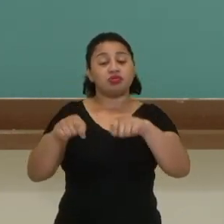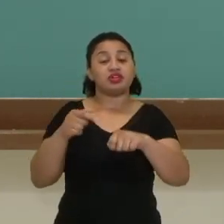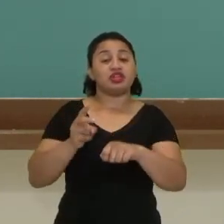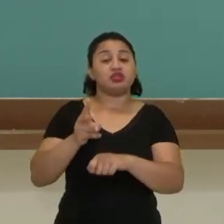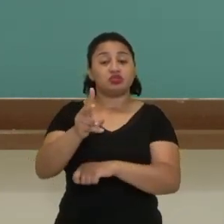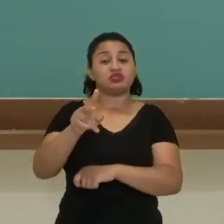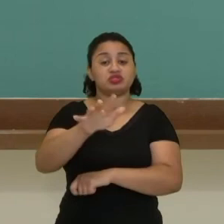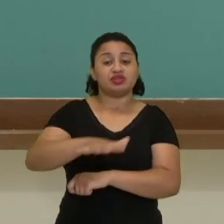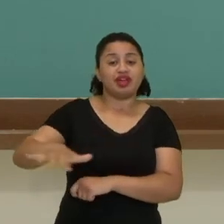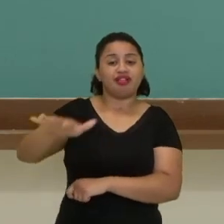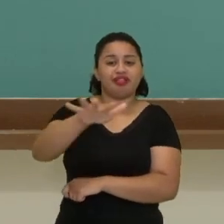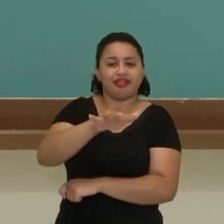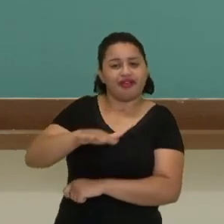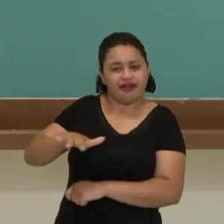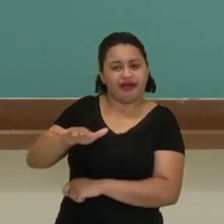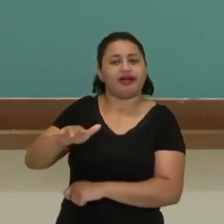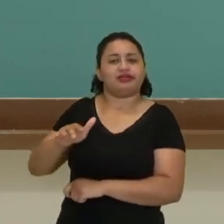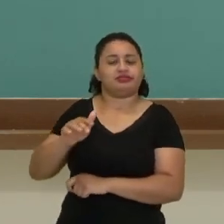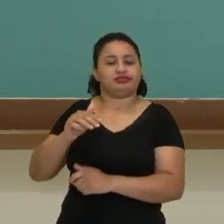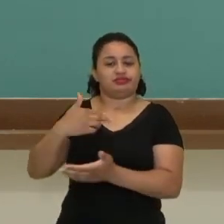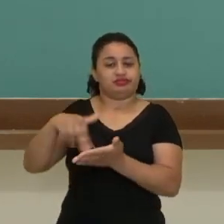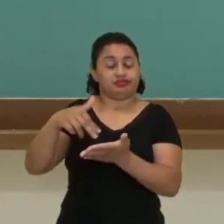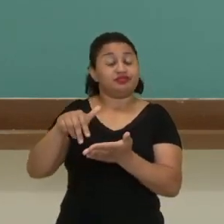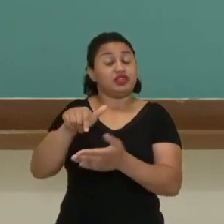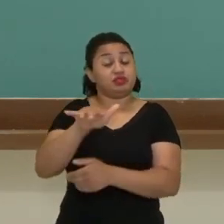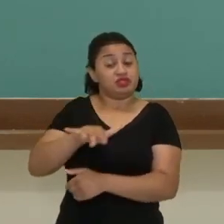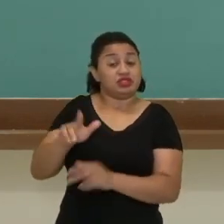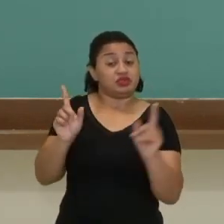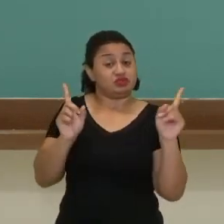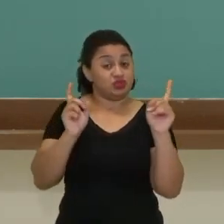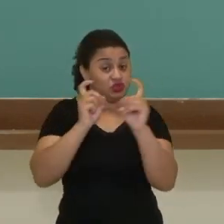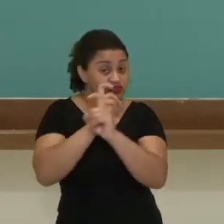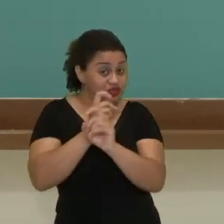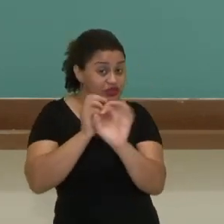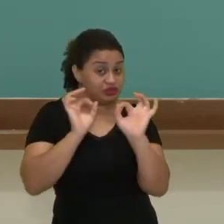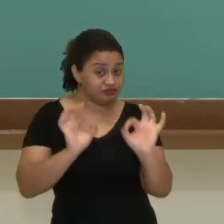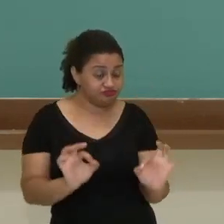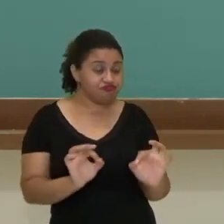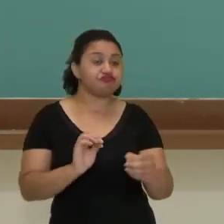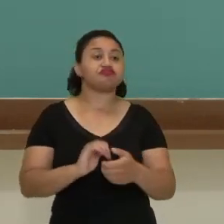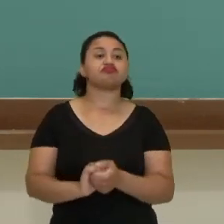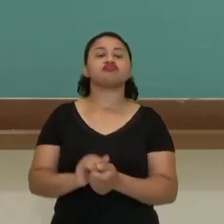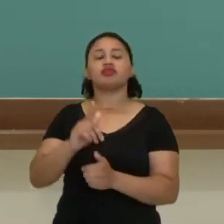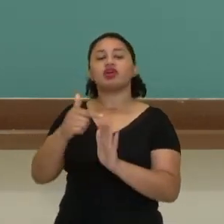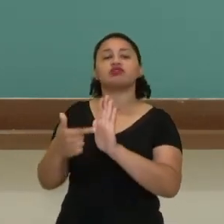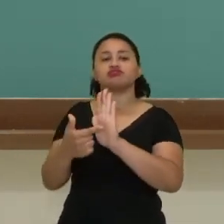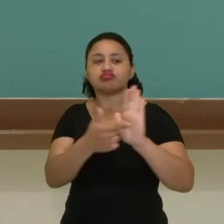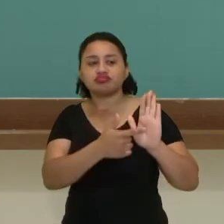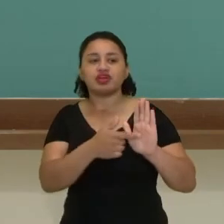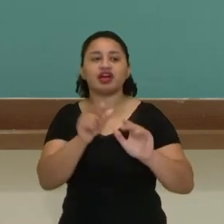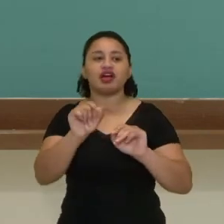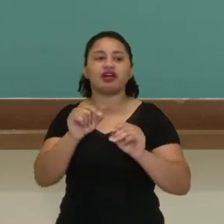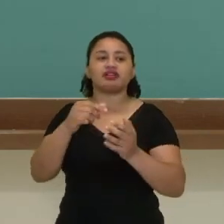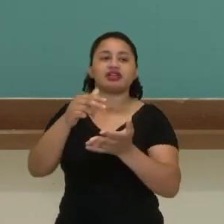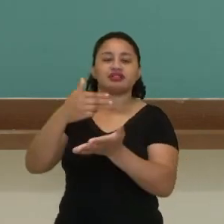dentro do meio. Então é uma cena muito complicada, né? E o artista retratava essas